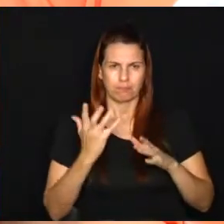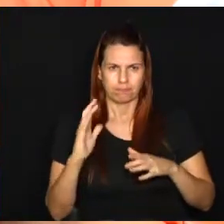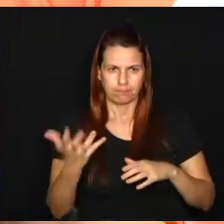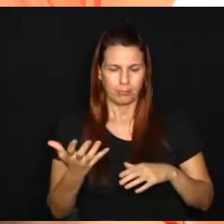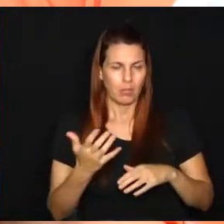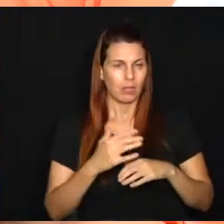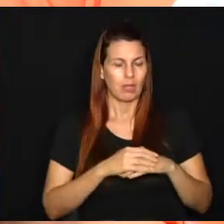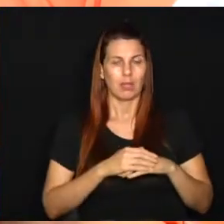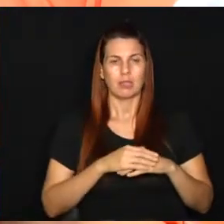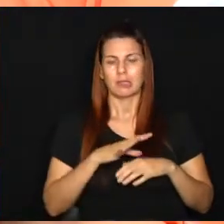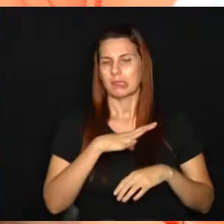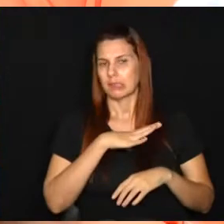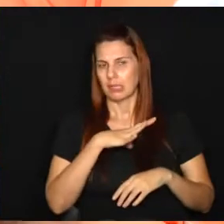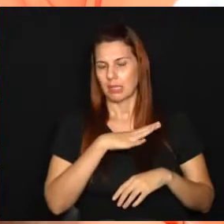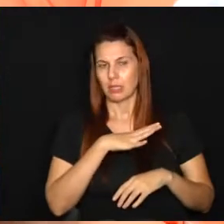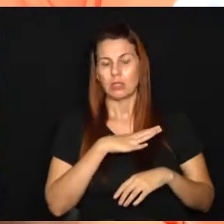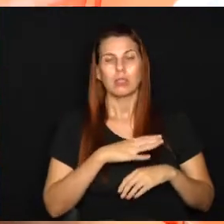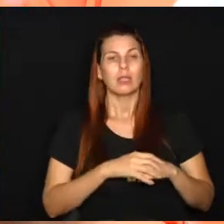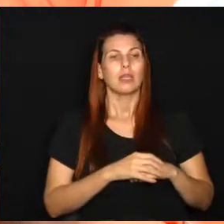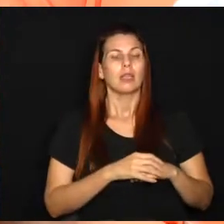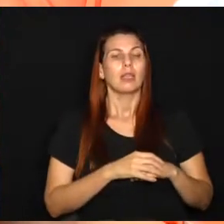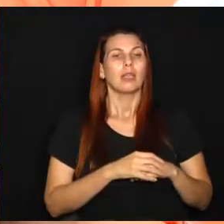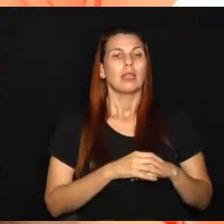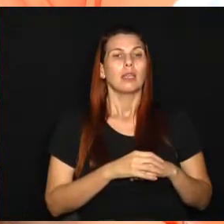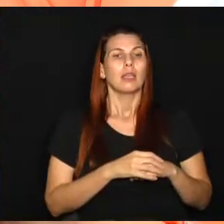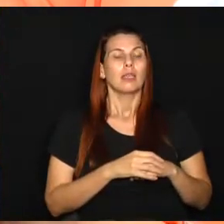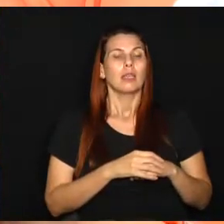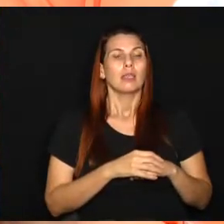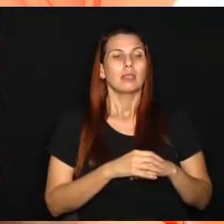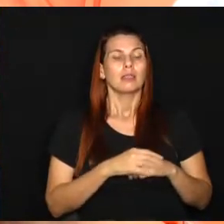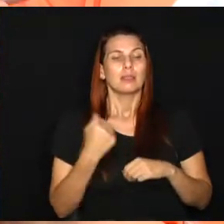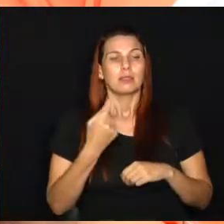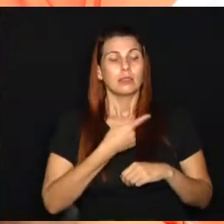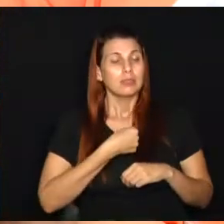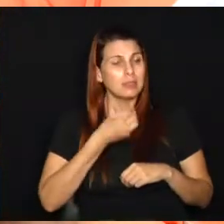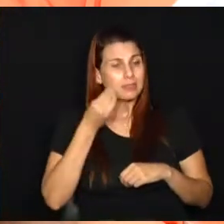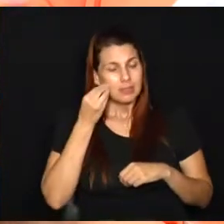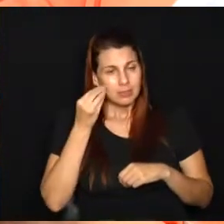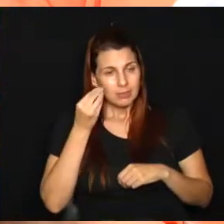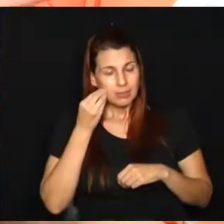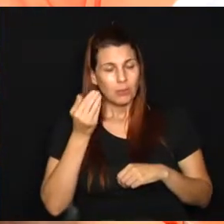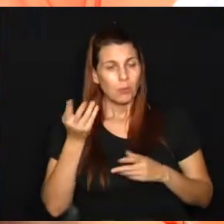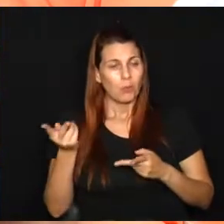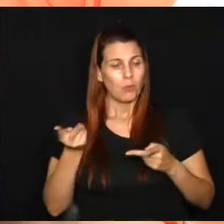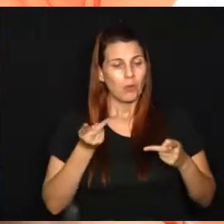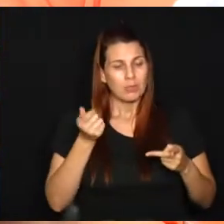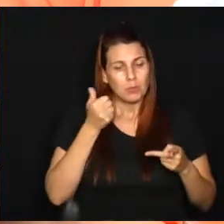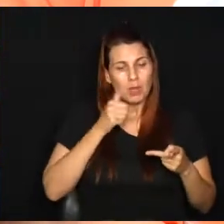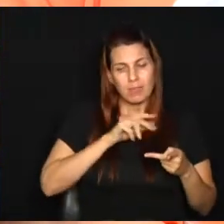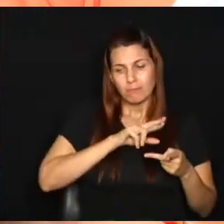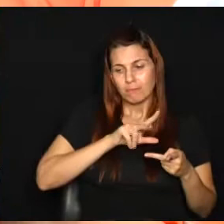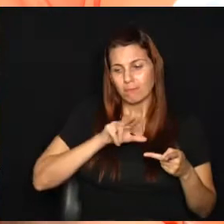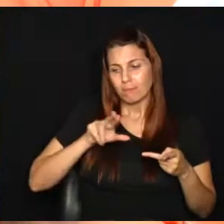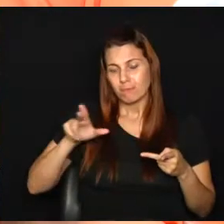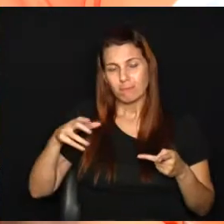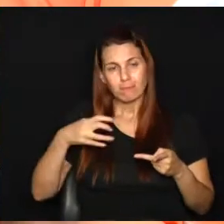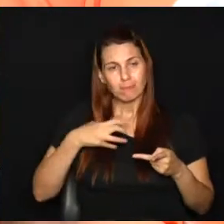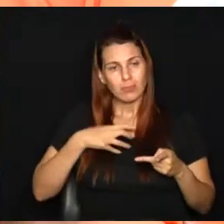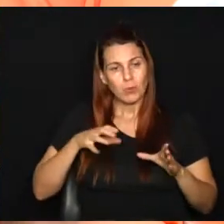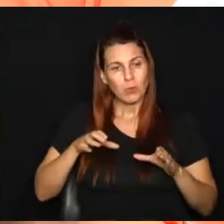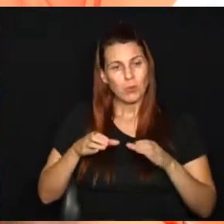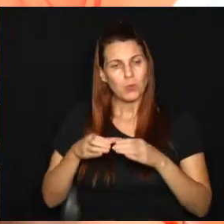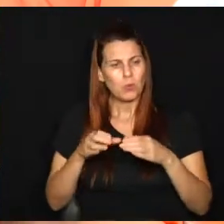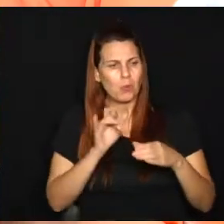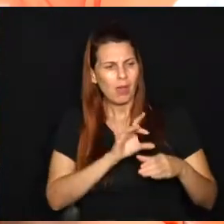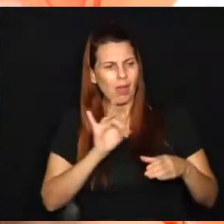acontecendo pela cidade. A gente trouxe aqui para vocês um pouco das mulheres na sua diversidade, as mulheres com as suas demandas,